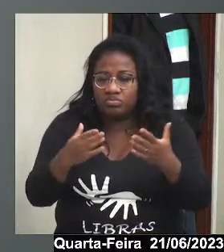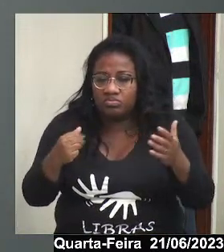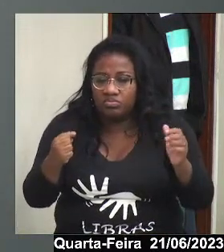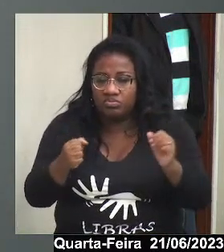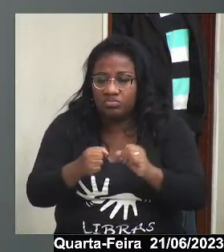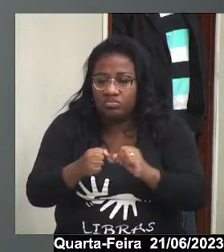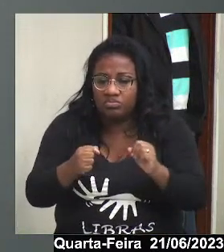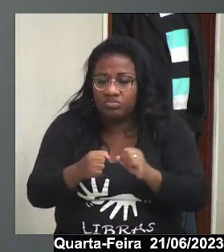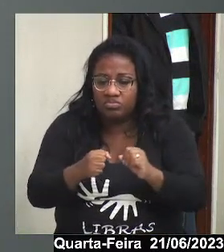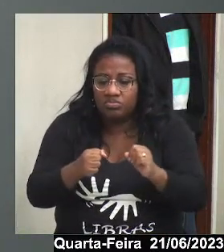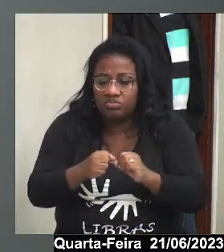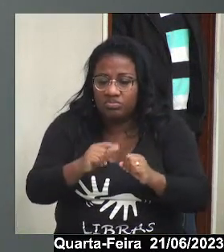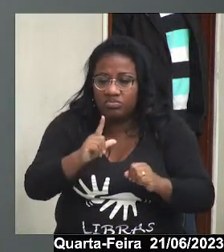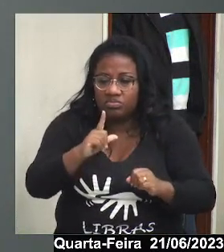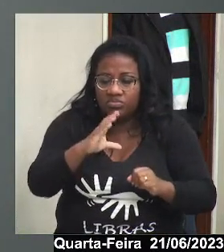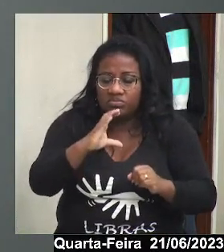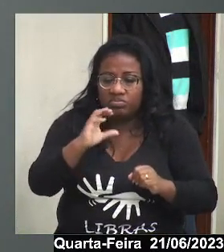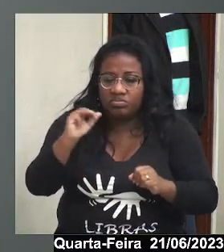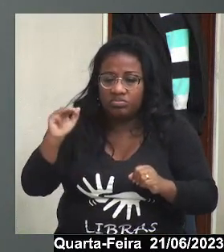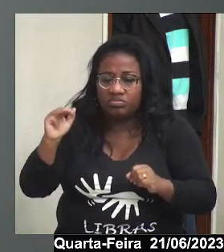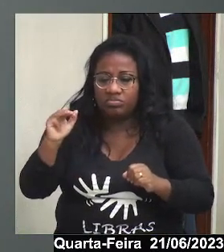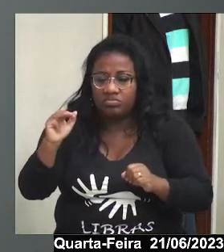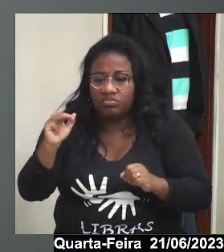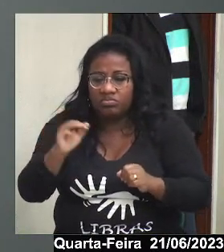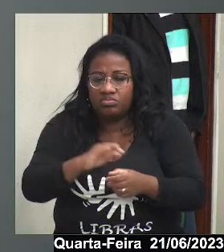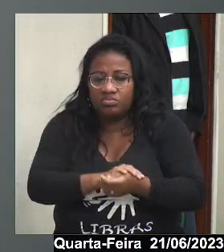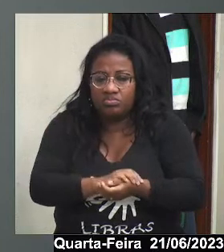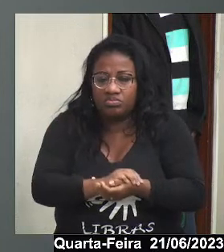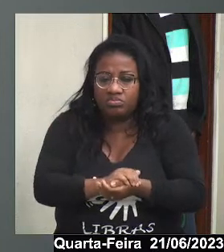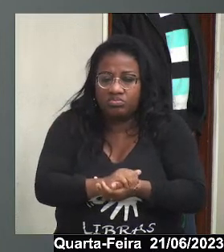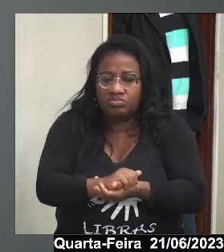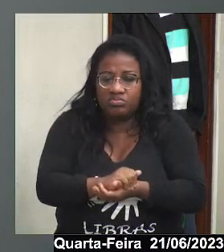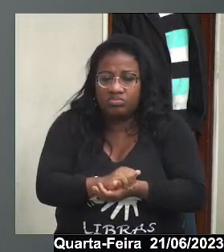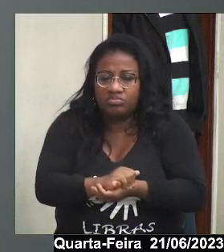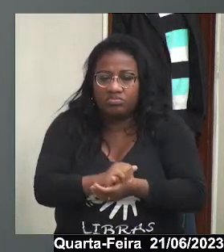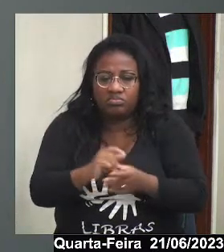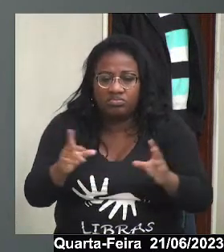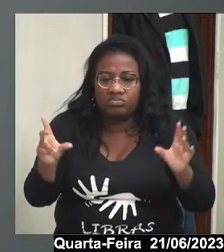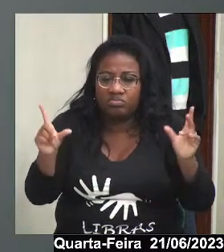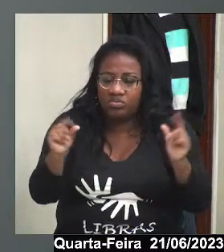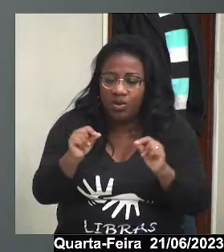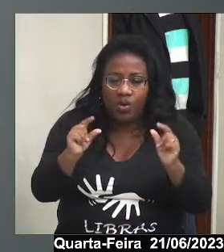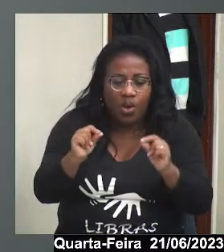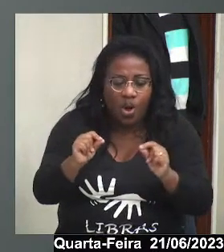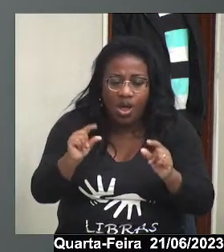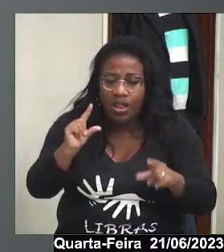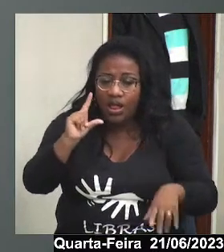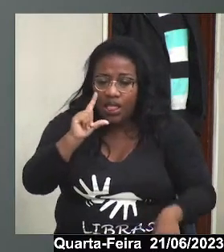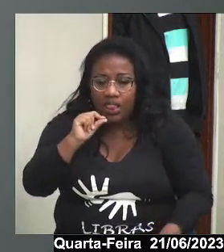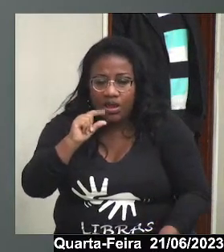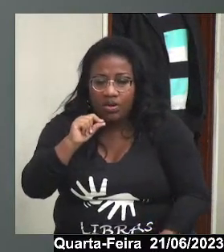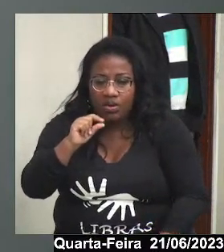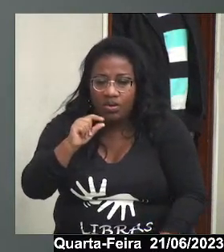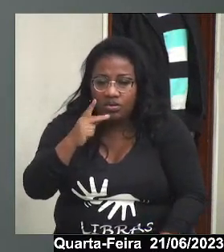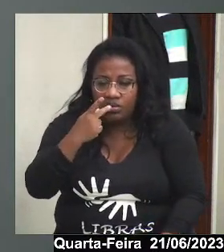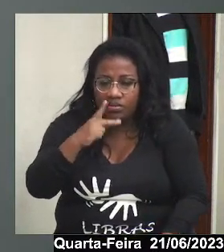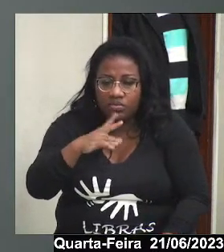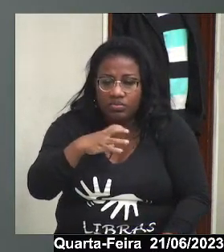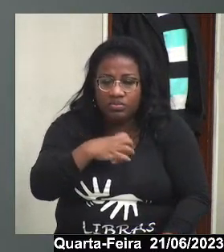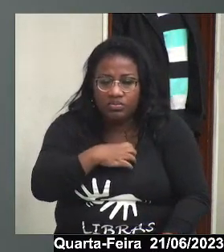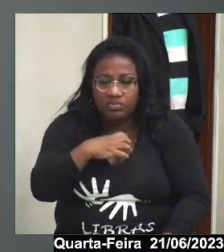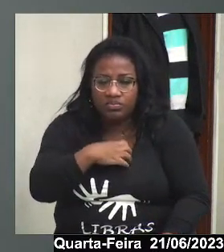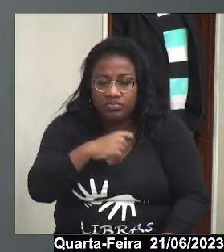fazer aqui uma média com GCMs, mas não cola, tá, vereador? Não cola o seu jeito, não cola o seu